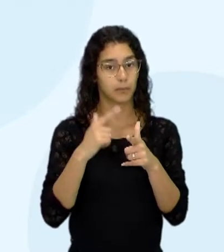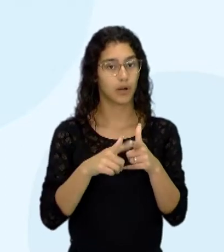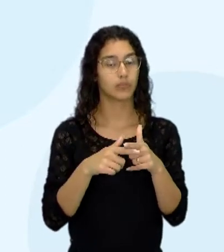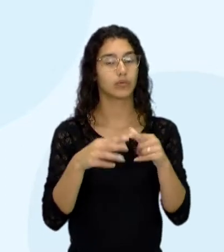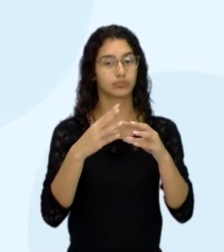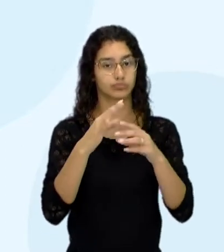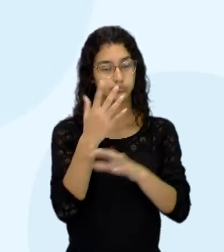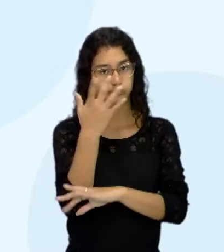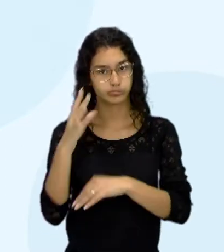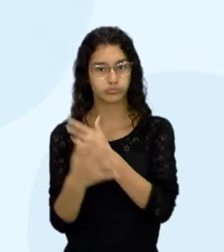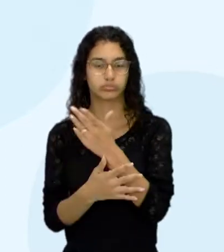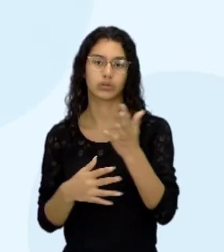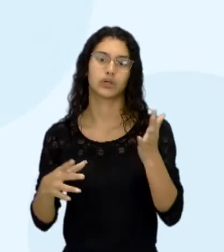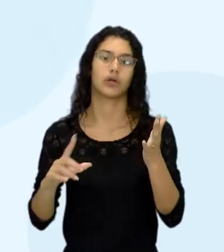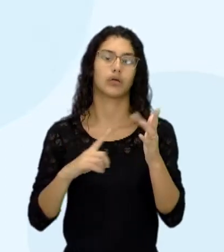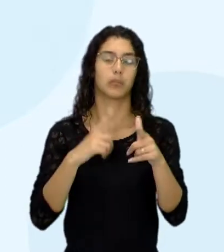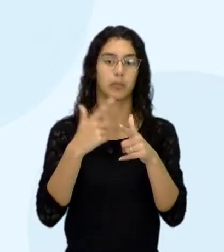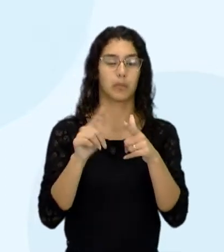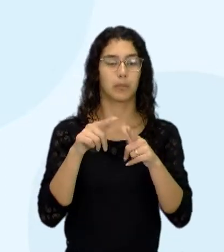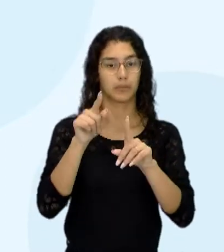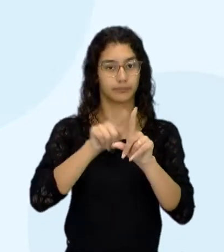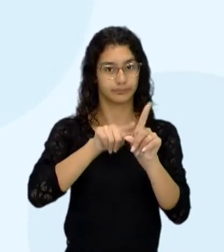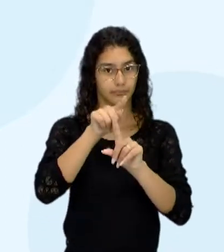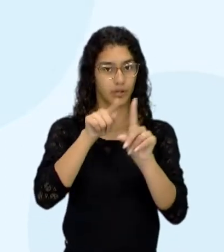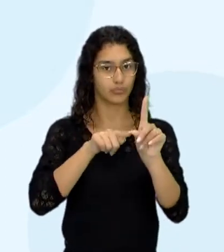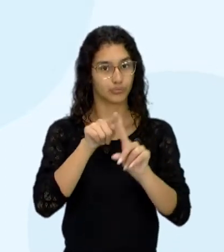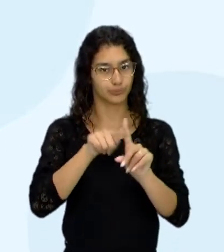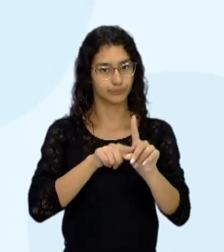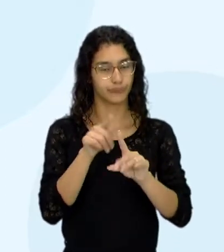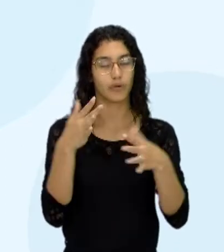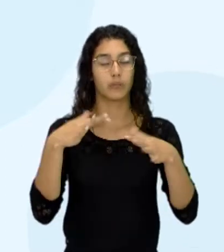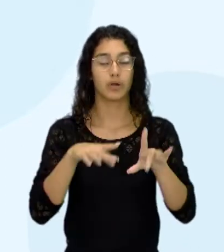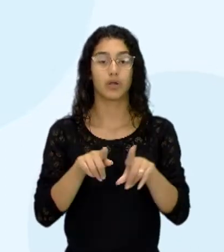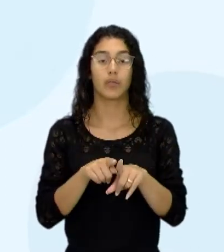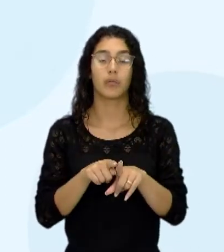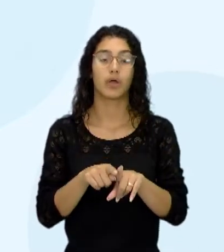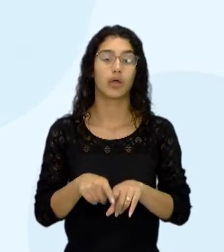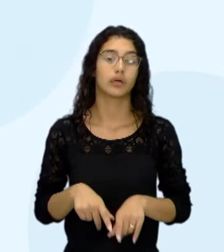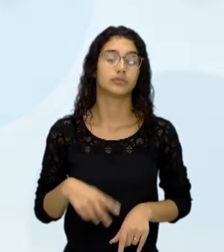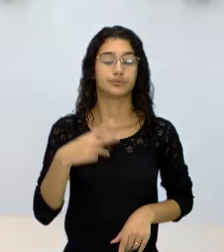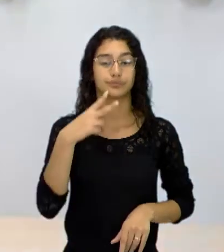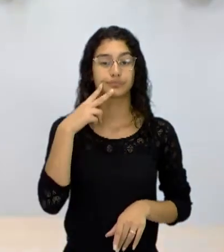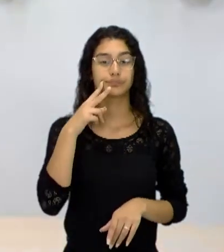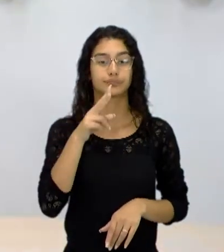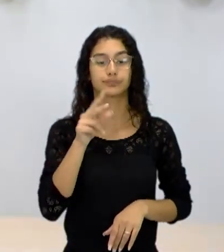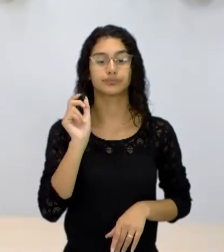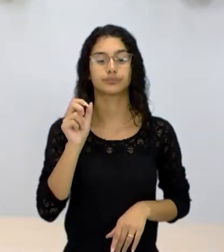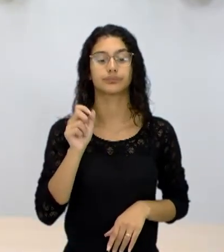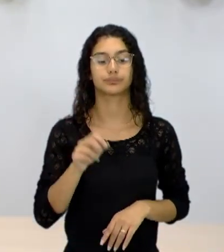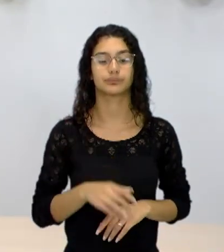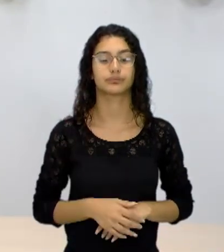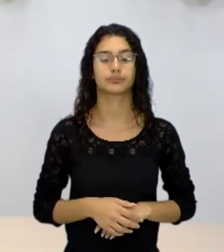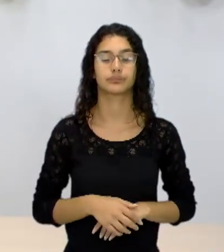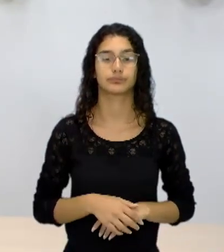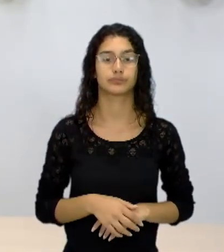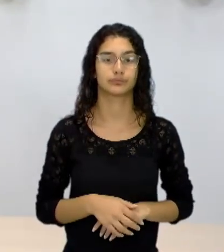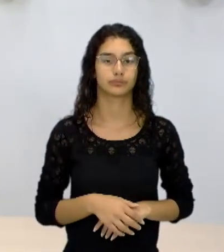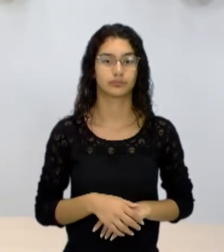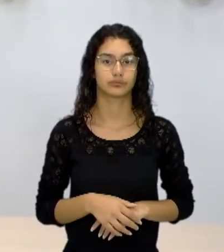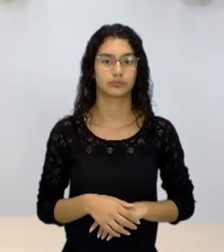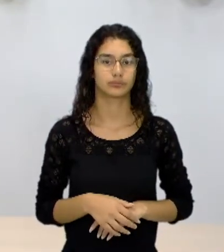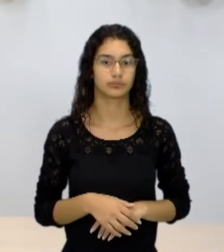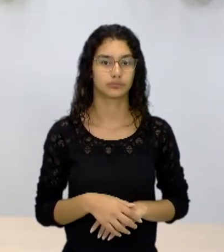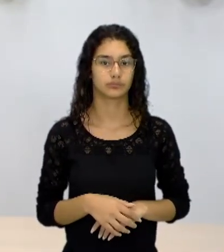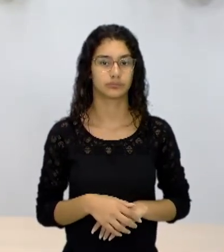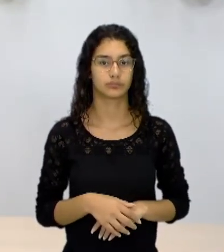tem trazido problemas climáticos. Mas a gente acaba fazendo, como é que faz? Como é que fala?